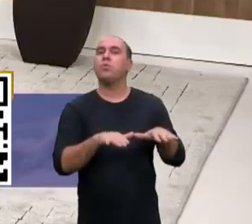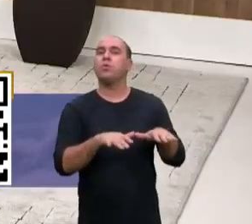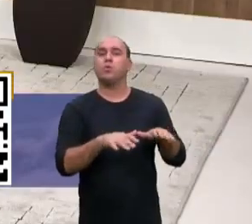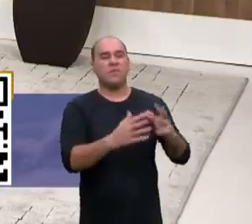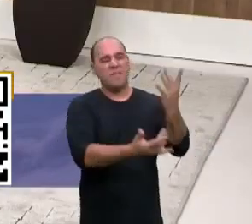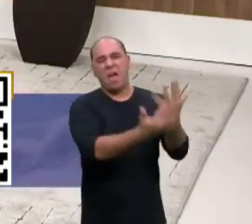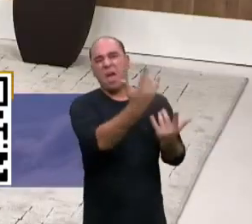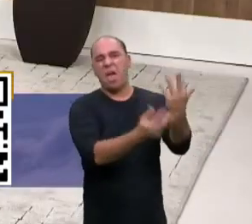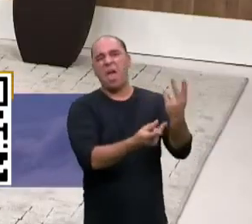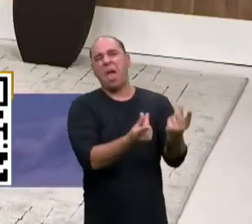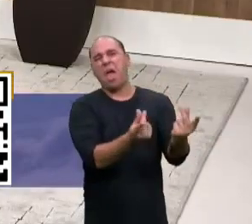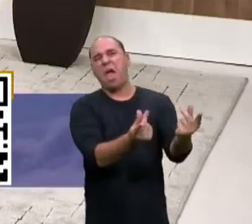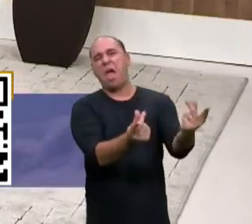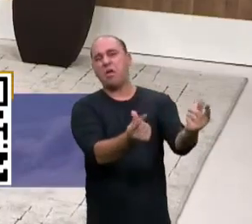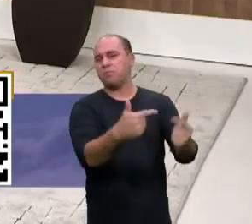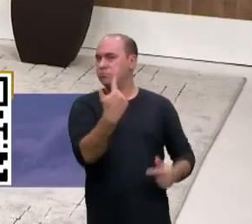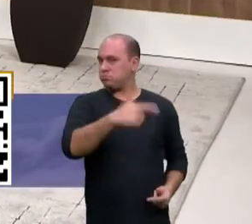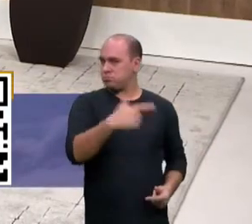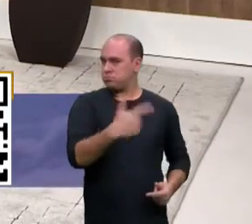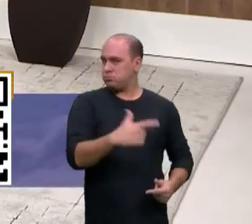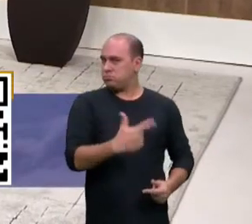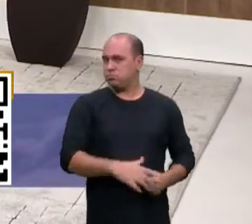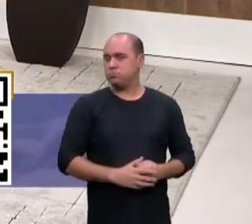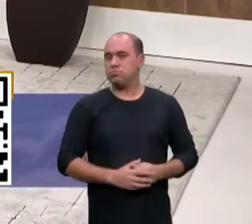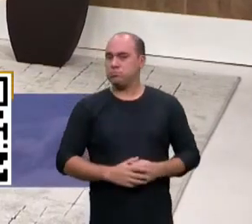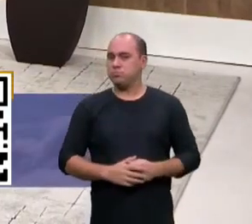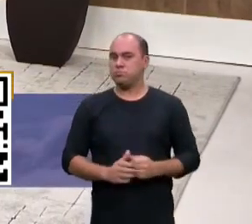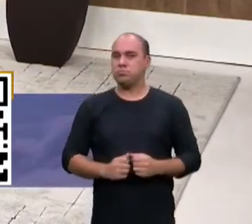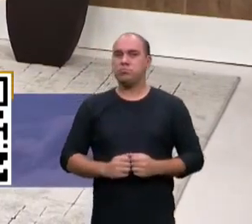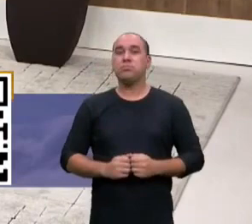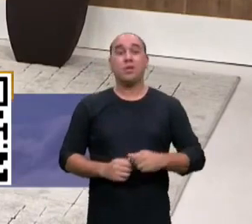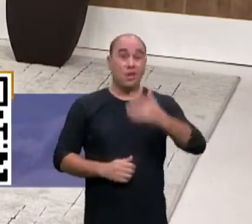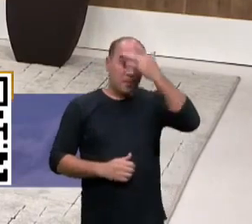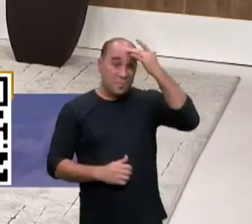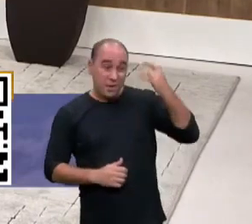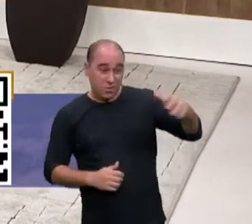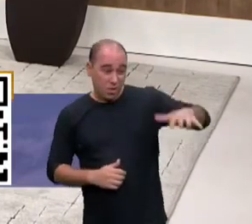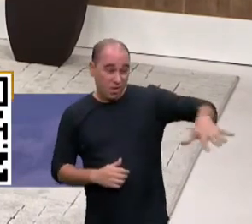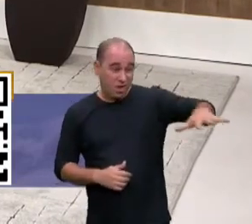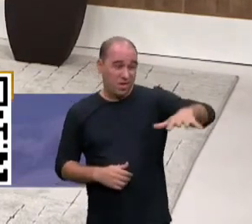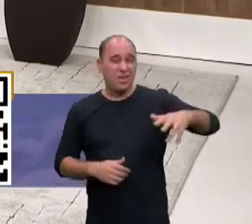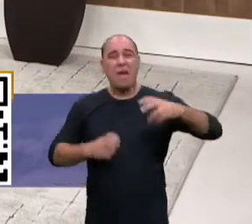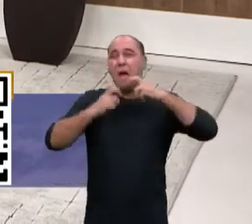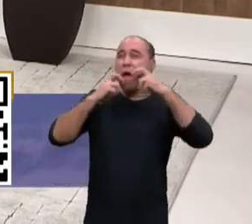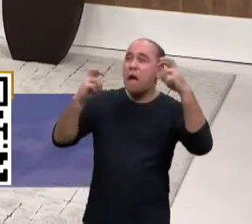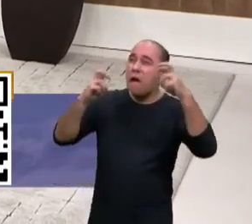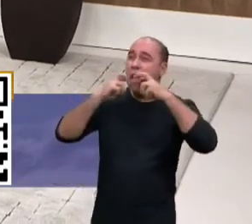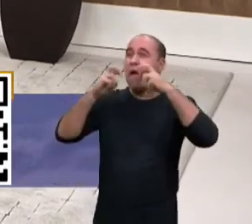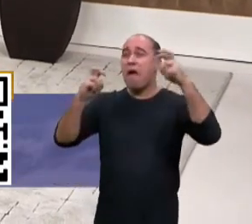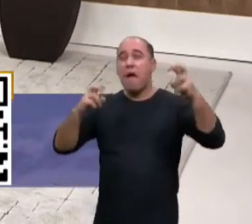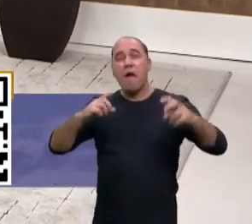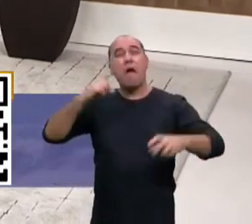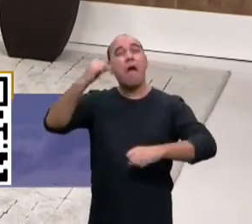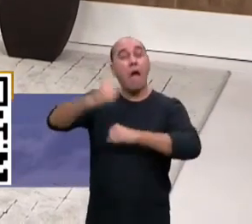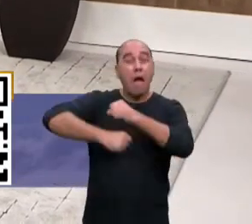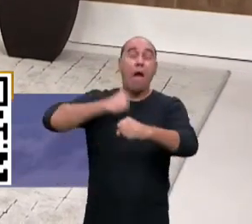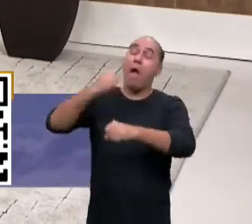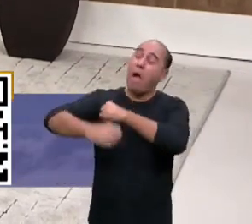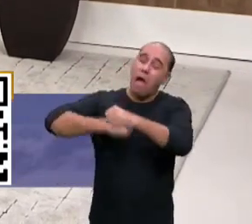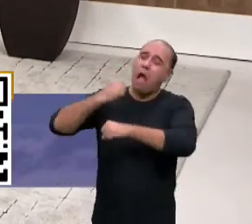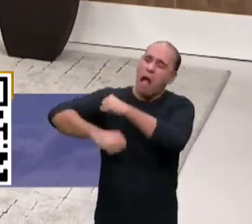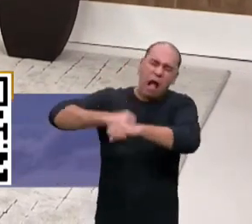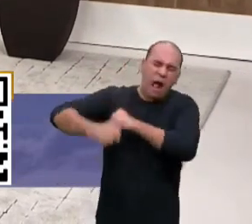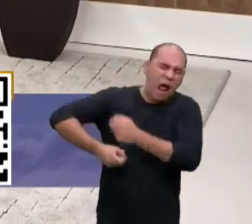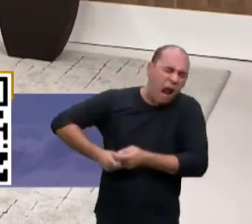ou seja Deus não vai deixar as pessoas vivas para sempre gemendo gritando de dia de noite sem